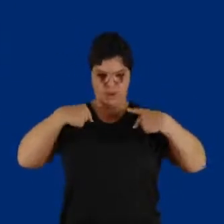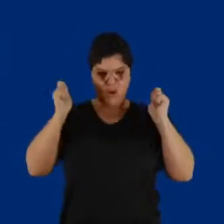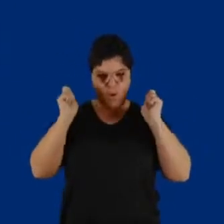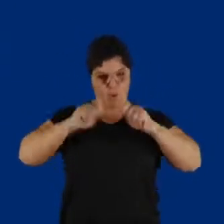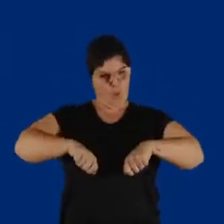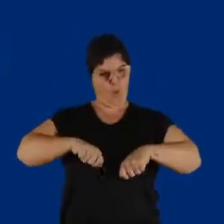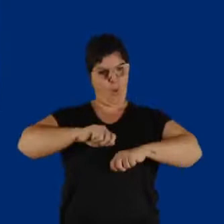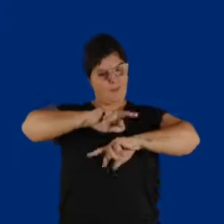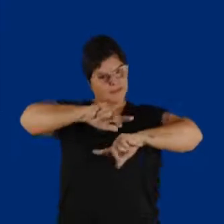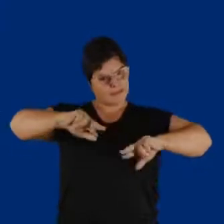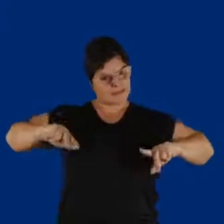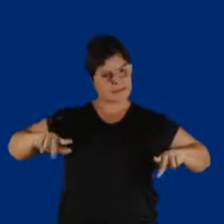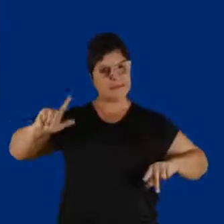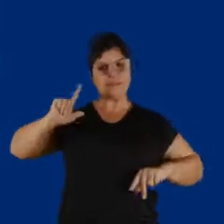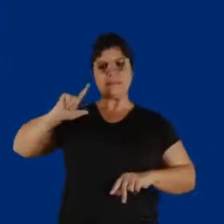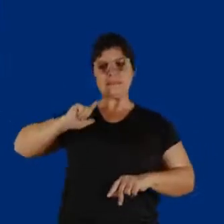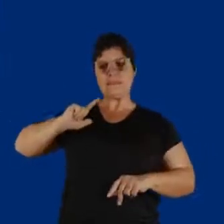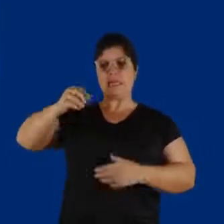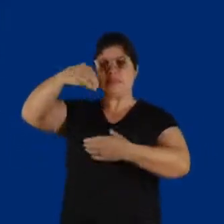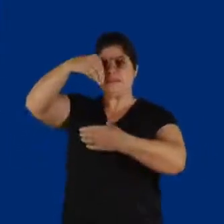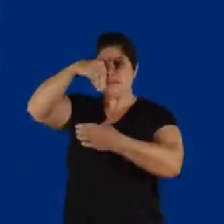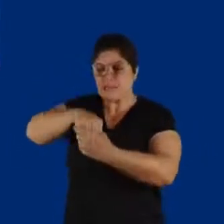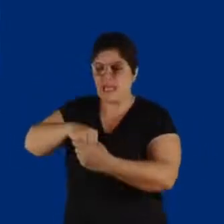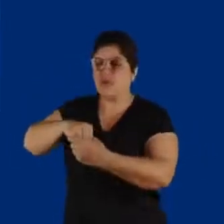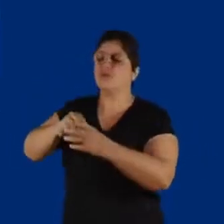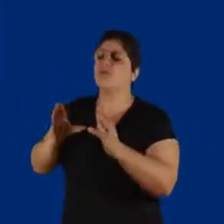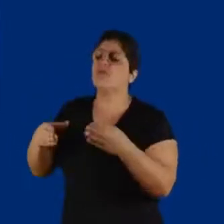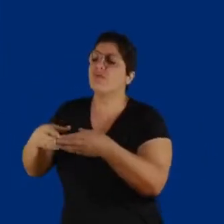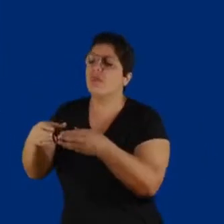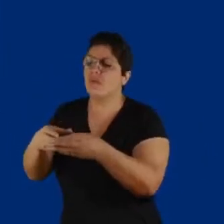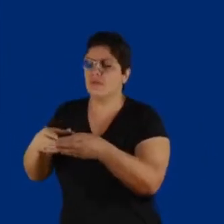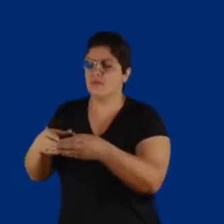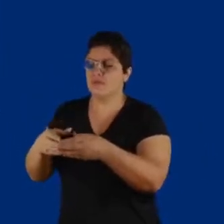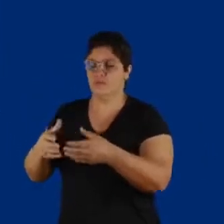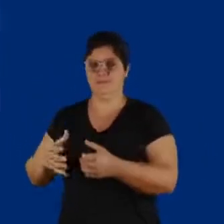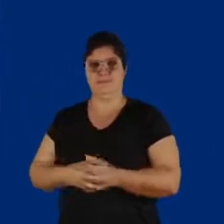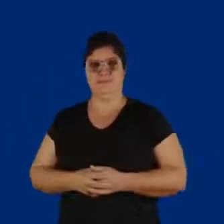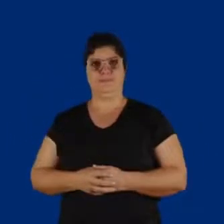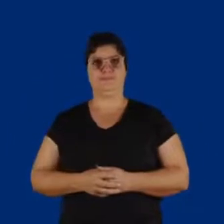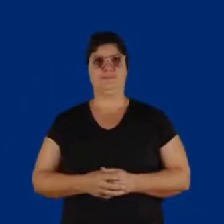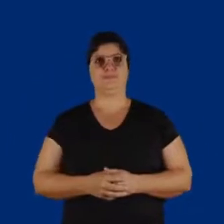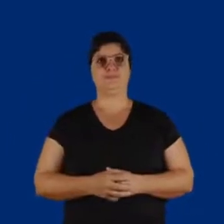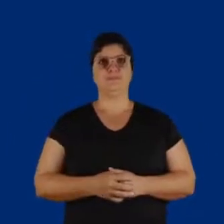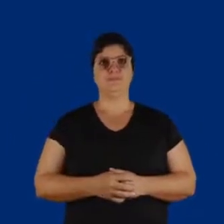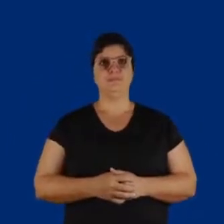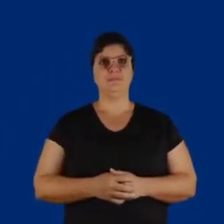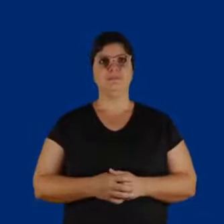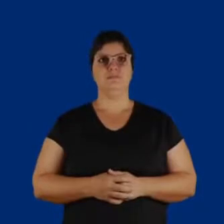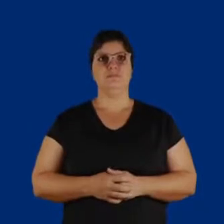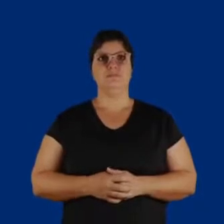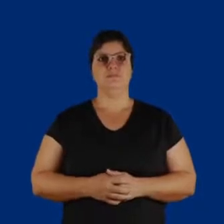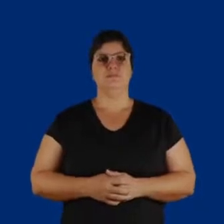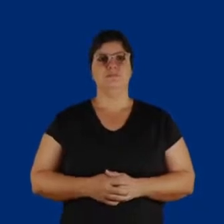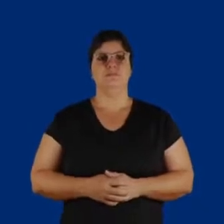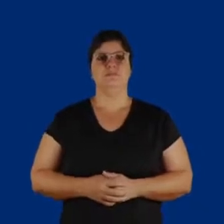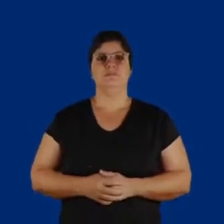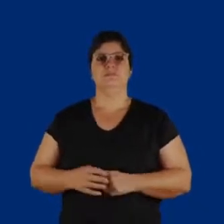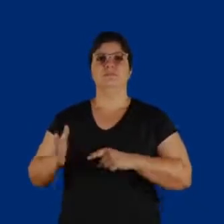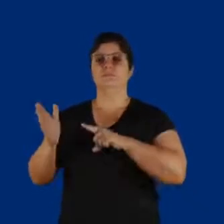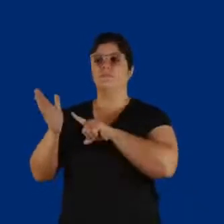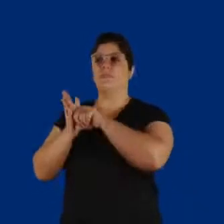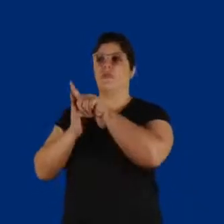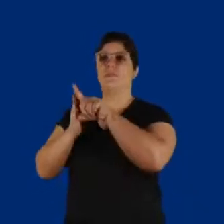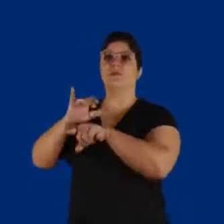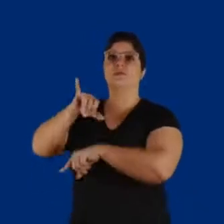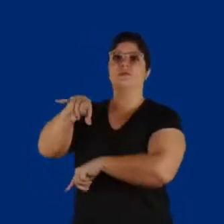as competências que temos em nossas comunidades. Dentro desse assunto, Eric tem uma pergunta para